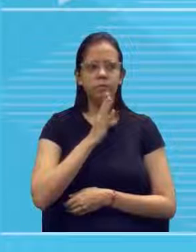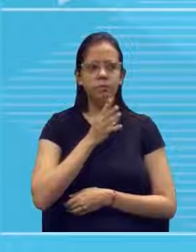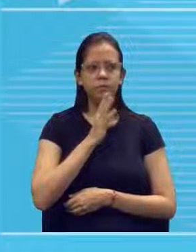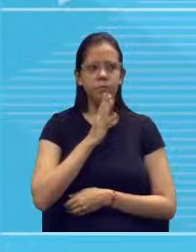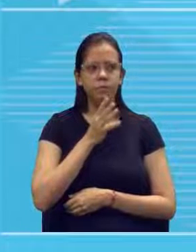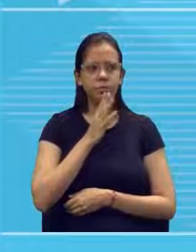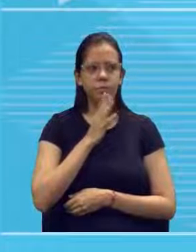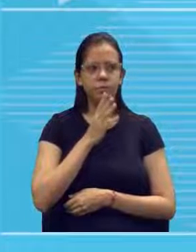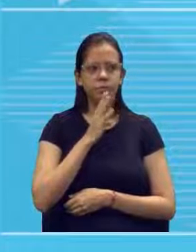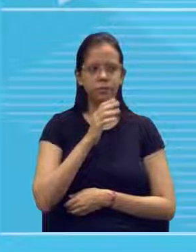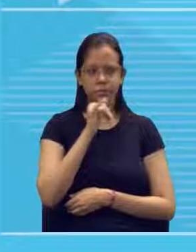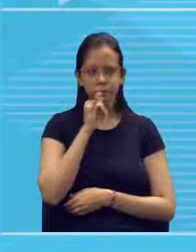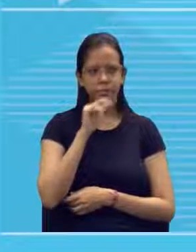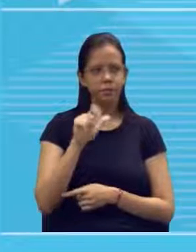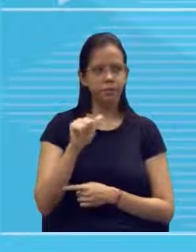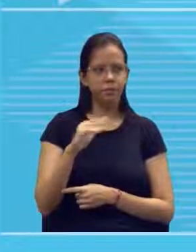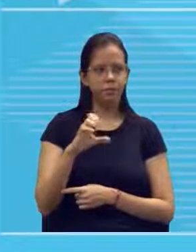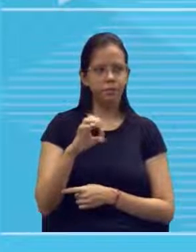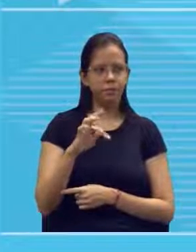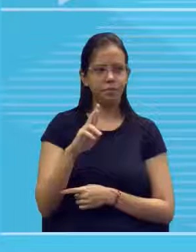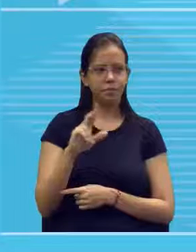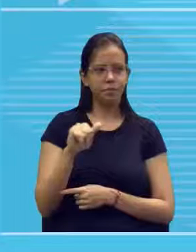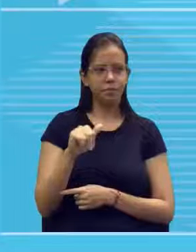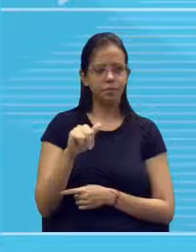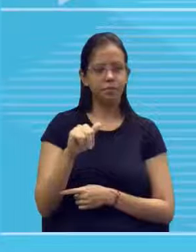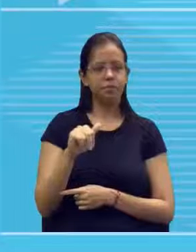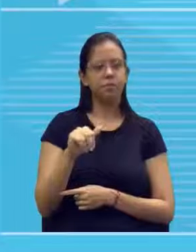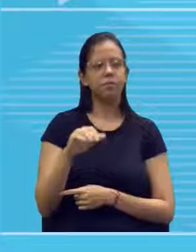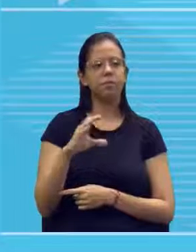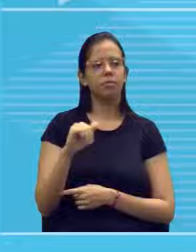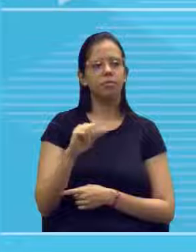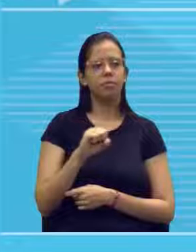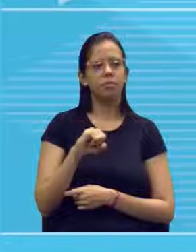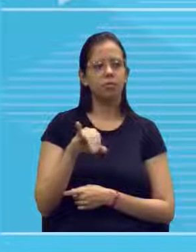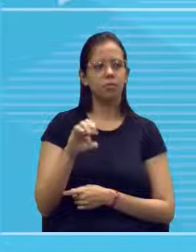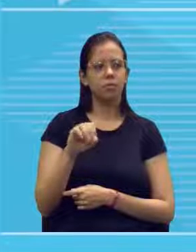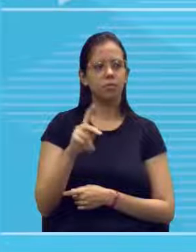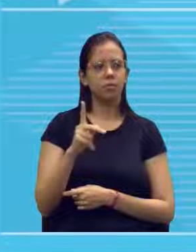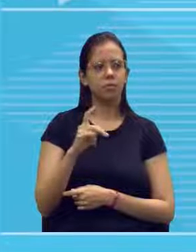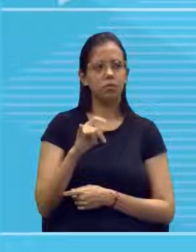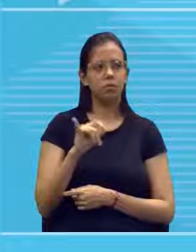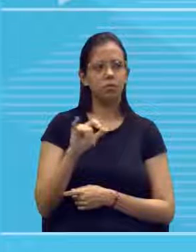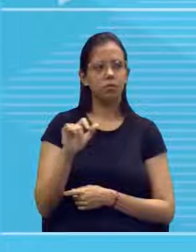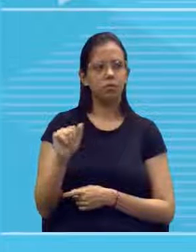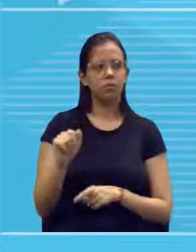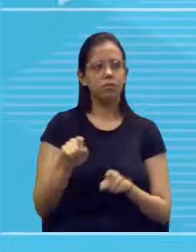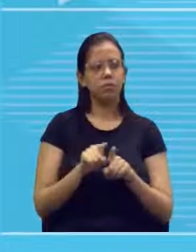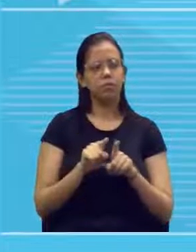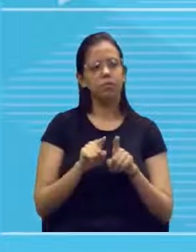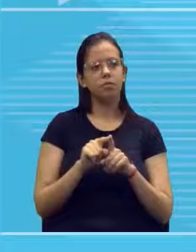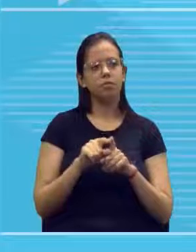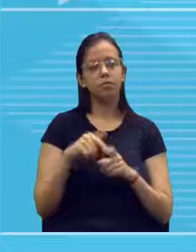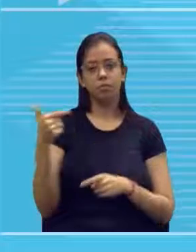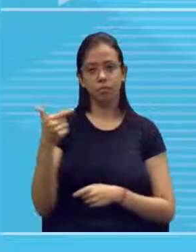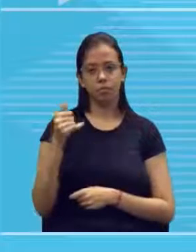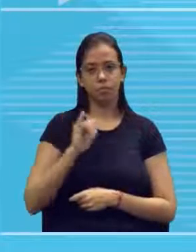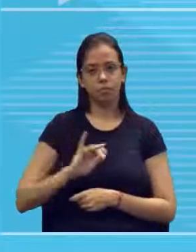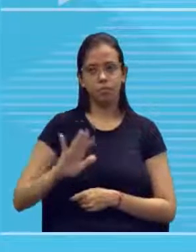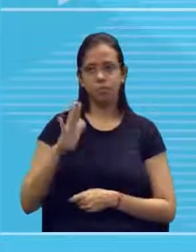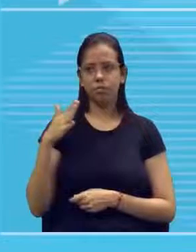lá certa é cassiopéia CEF ou está aqui um monte e aqui a gente vem